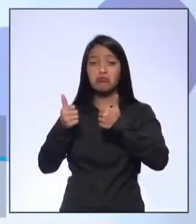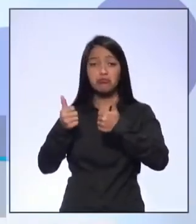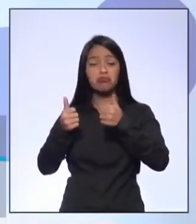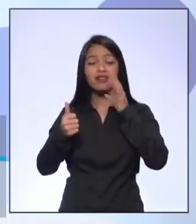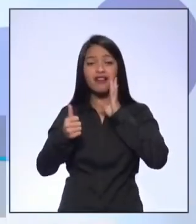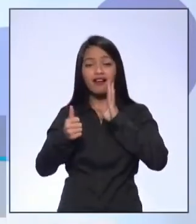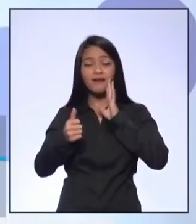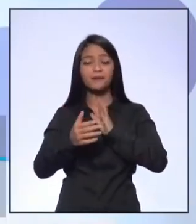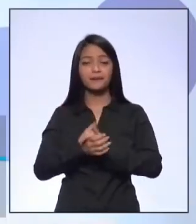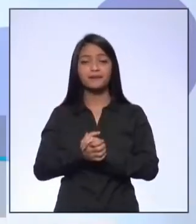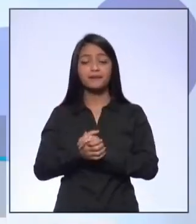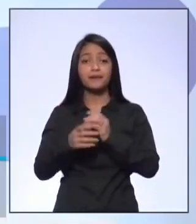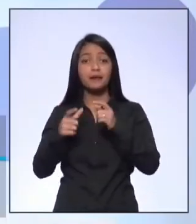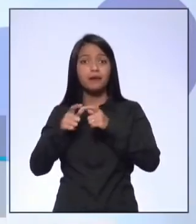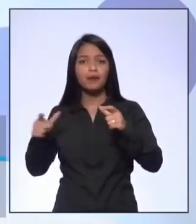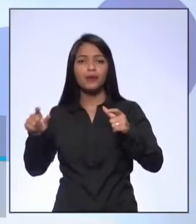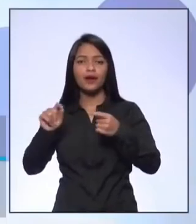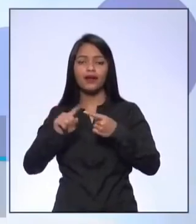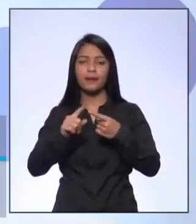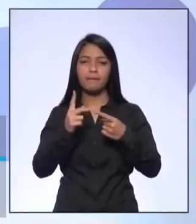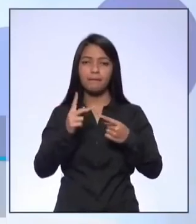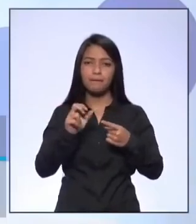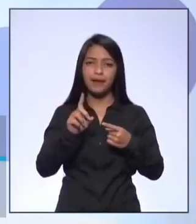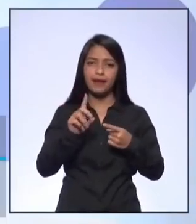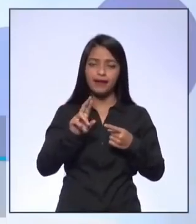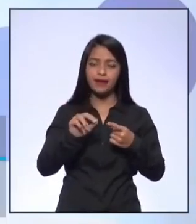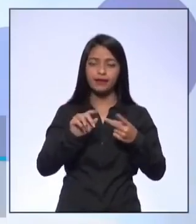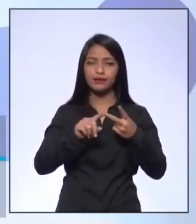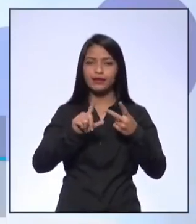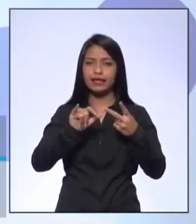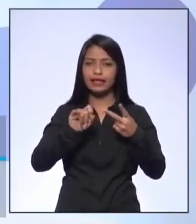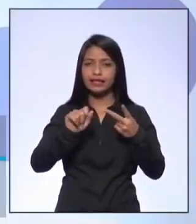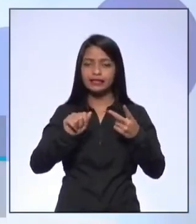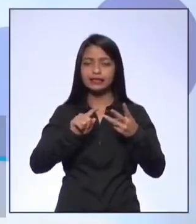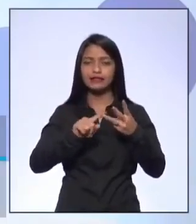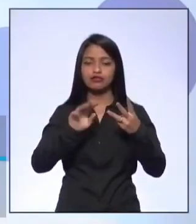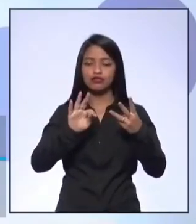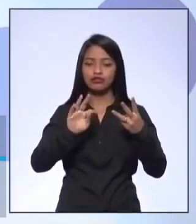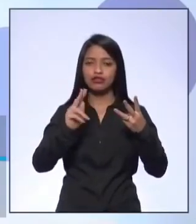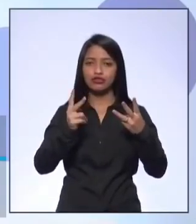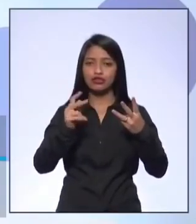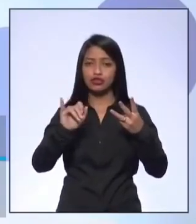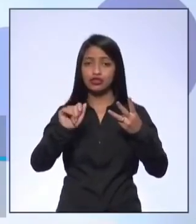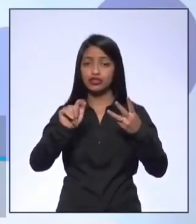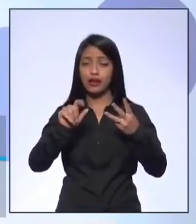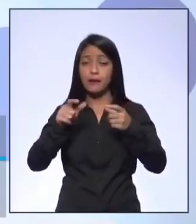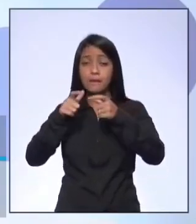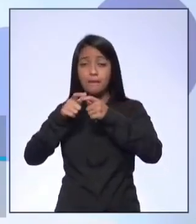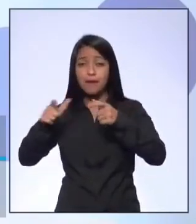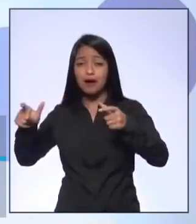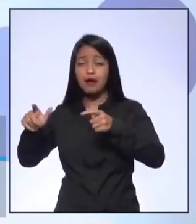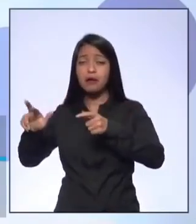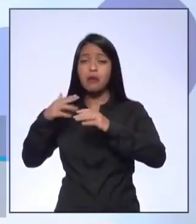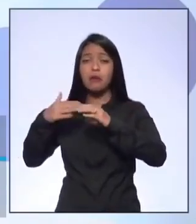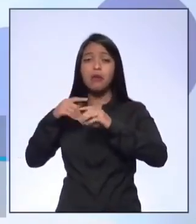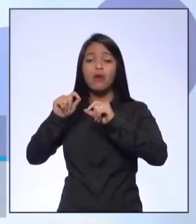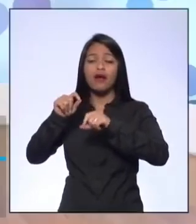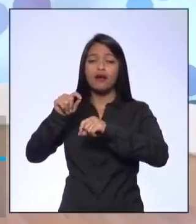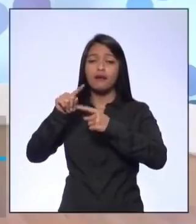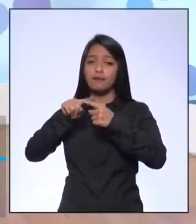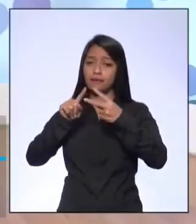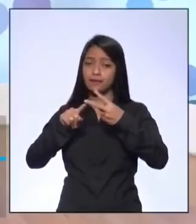professor Carlos, o Pedro, a Alicia, Tiago. A maioria dos alunos responderam Portugal e Espanha. Está